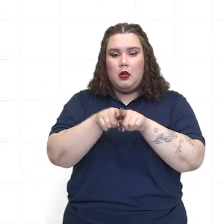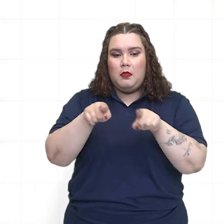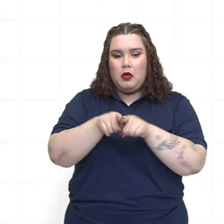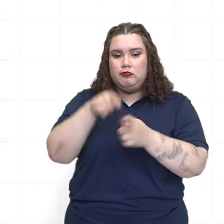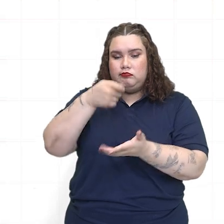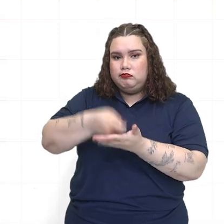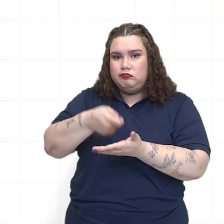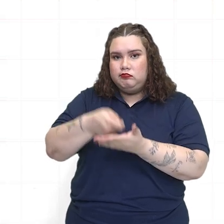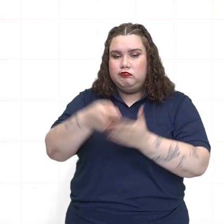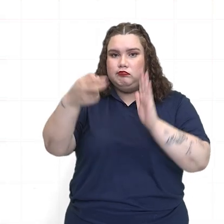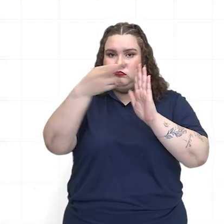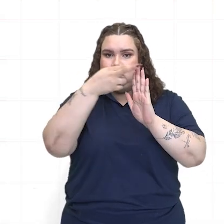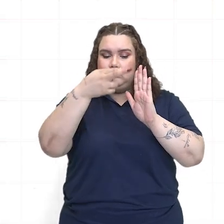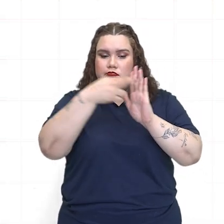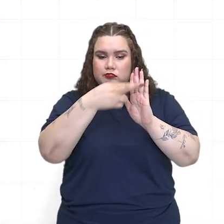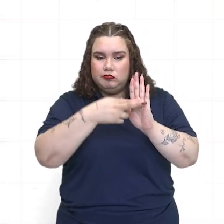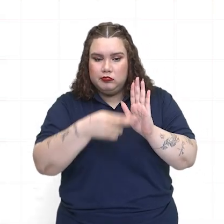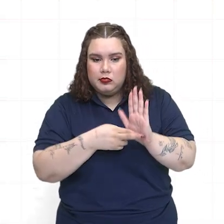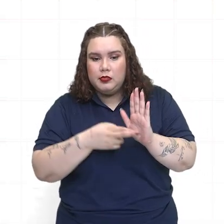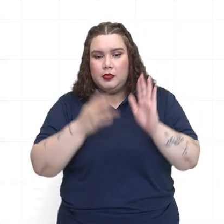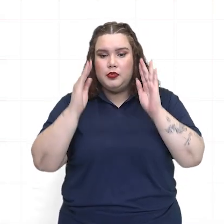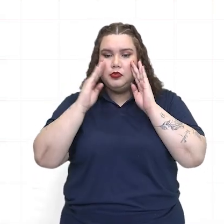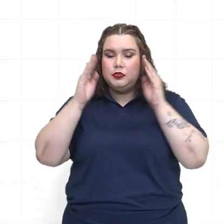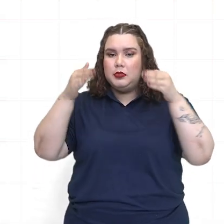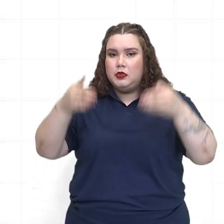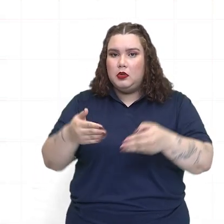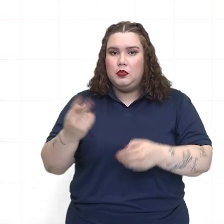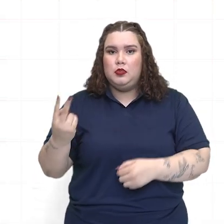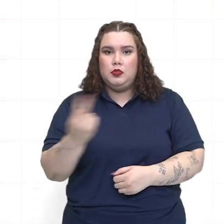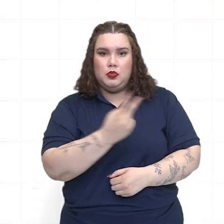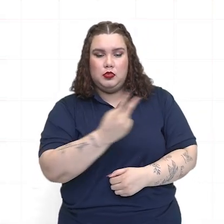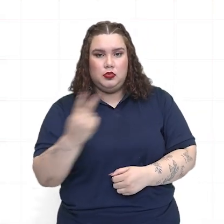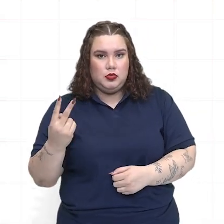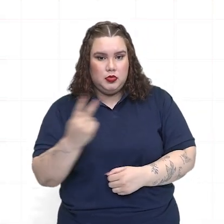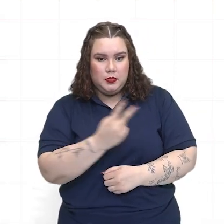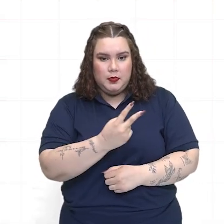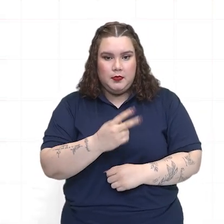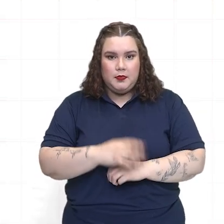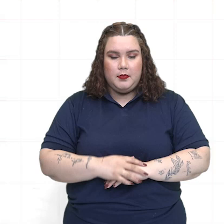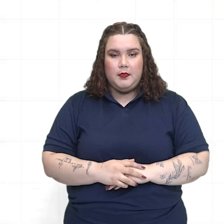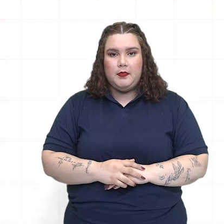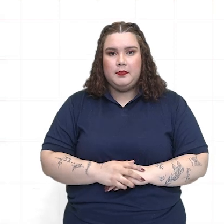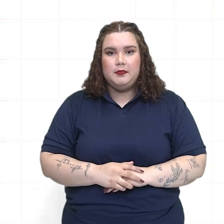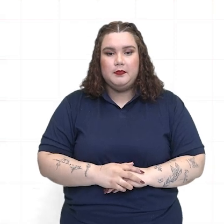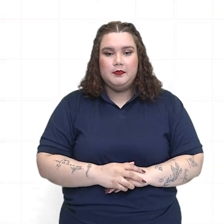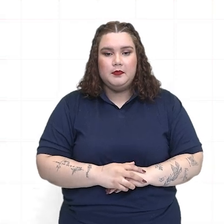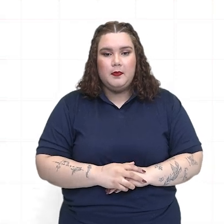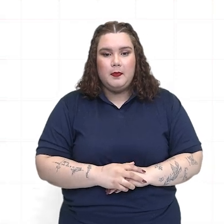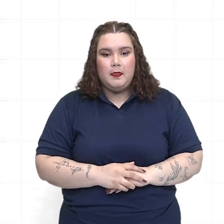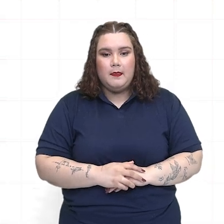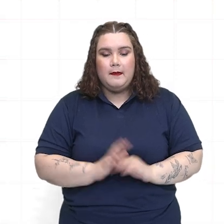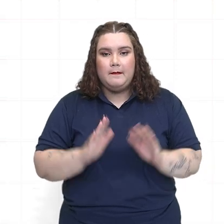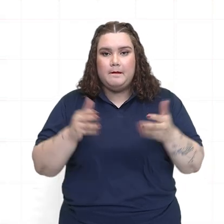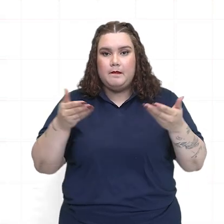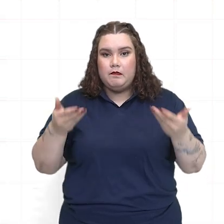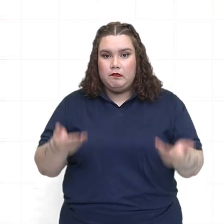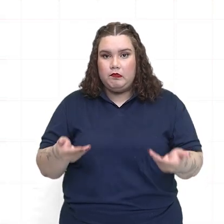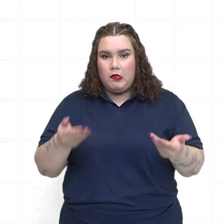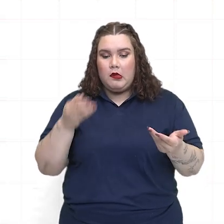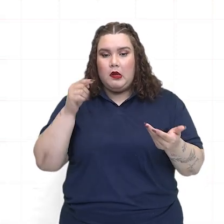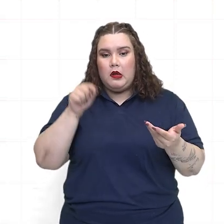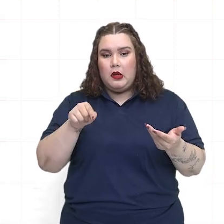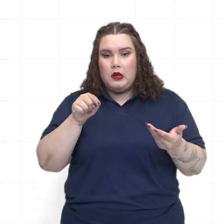impunha obrigações específicas a ambas as partes. Então, dentro desse